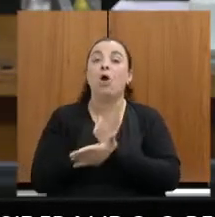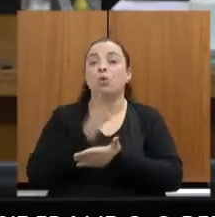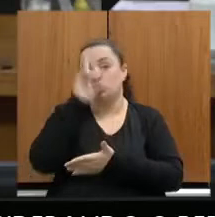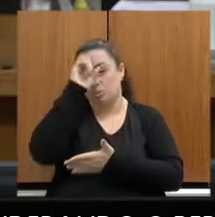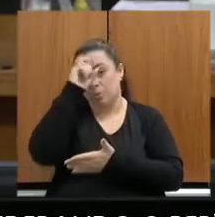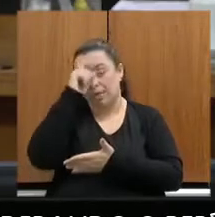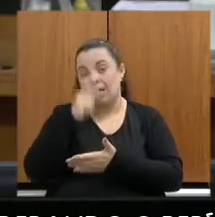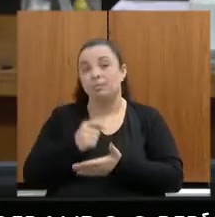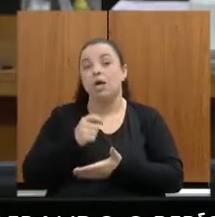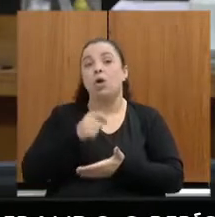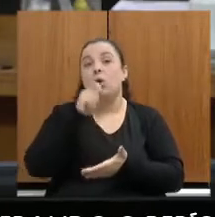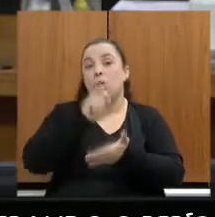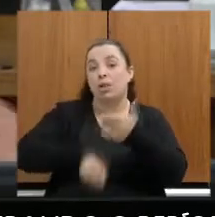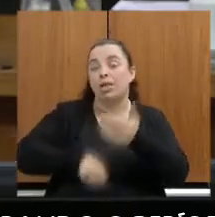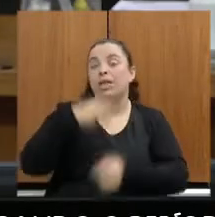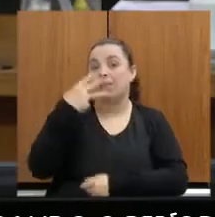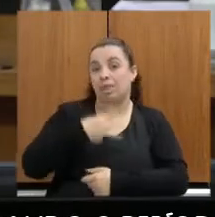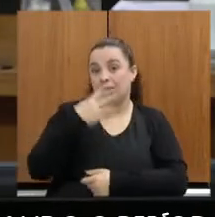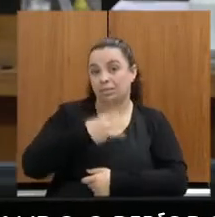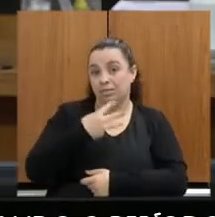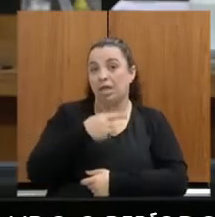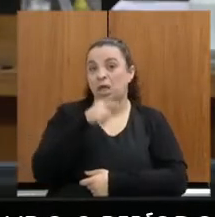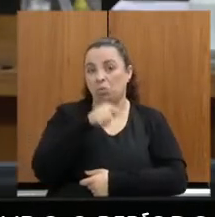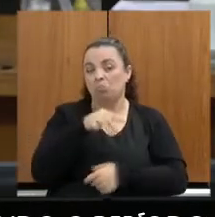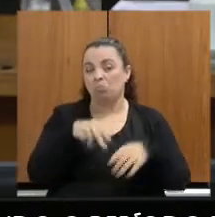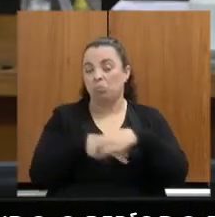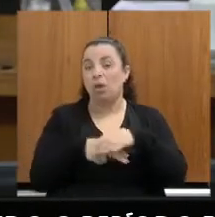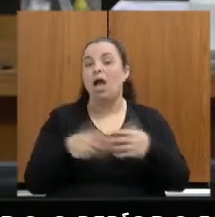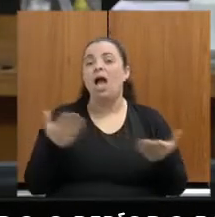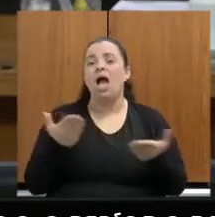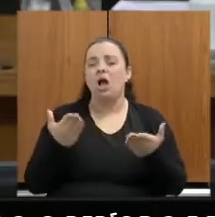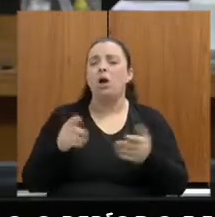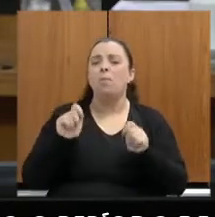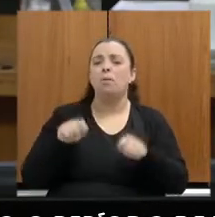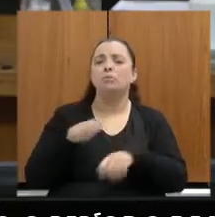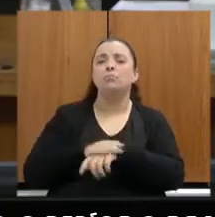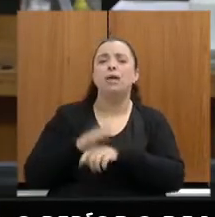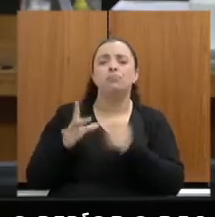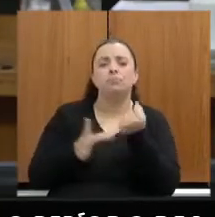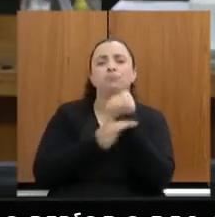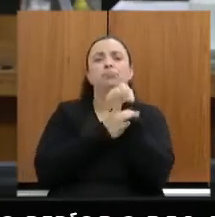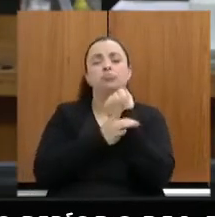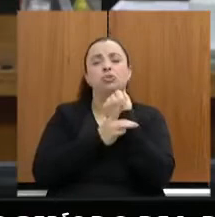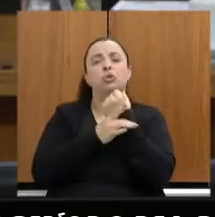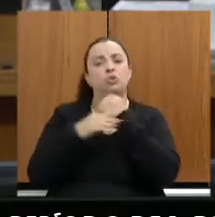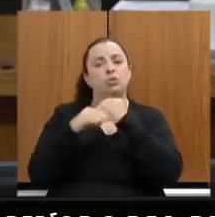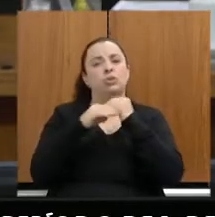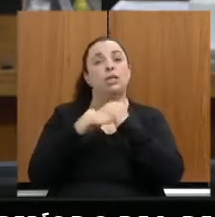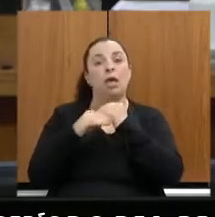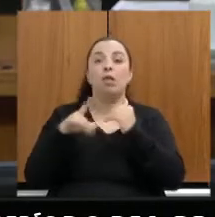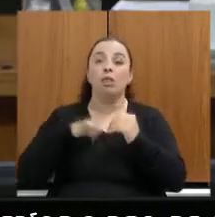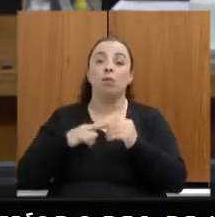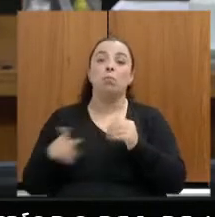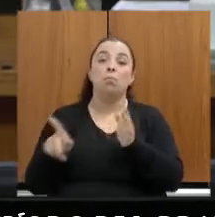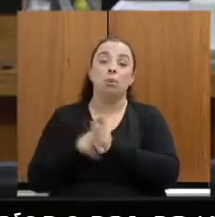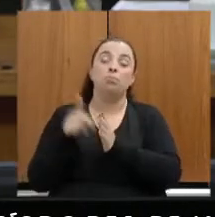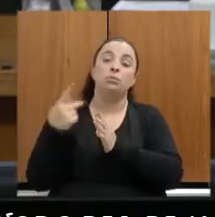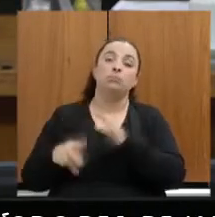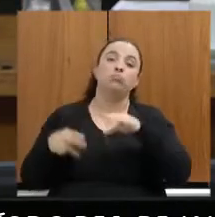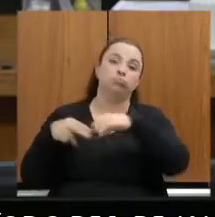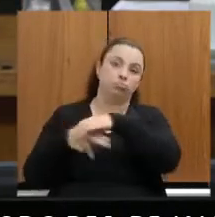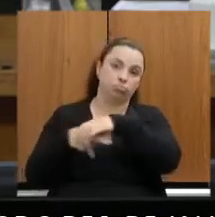então agora ele vai poder é ser mais sustentável ter um serviço próprio pode passar o